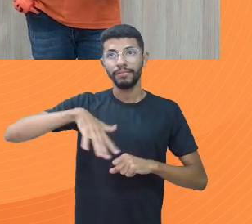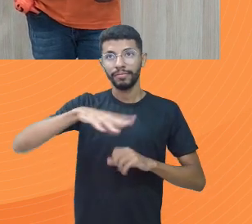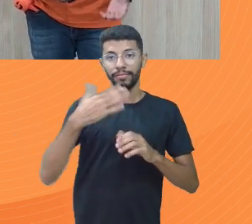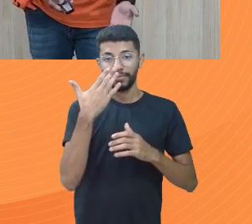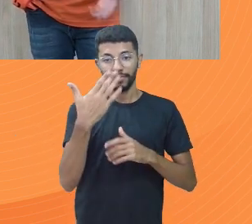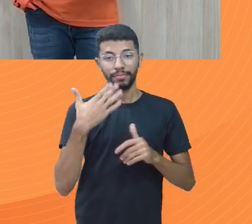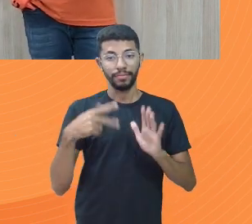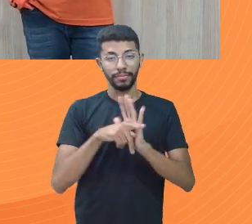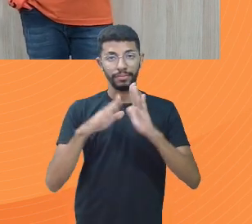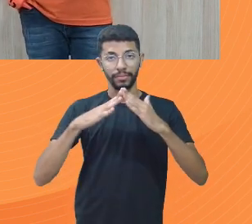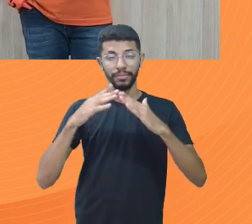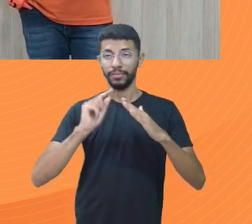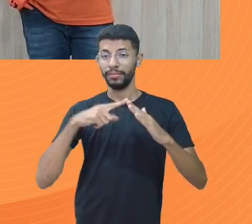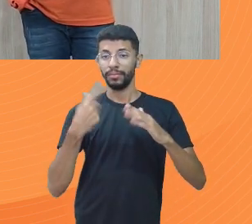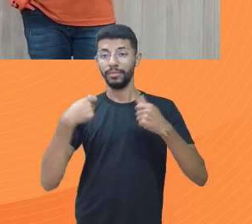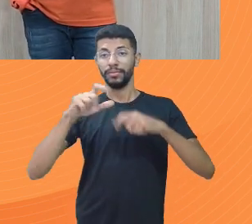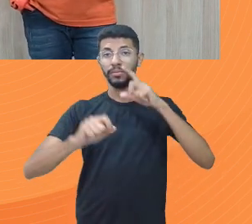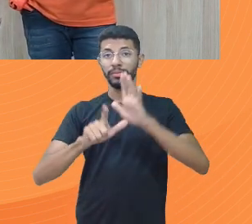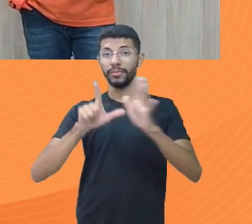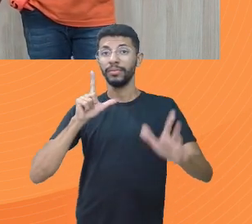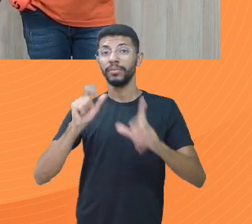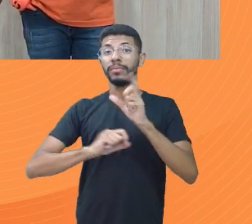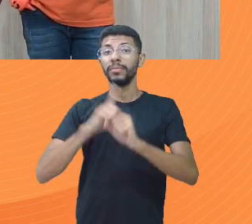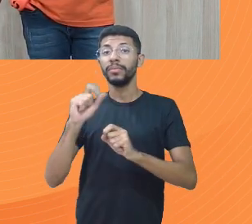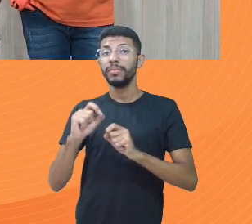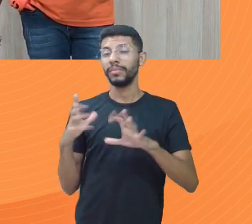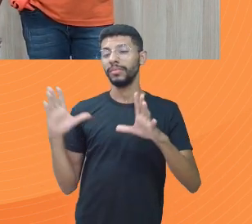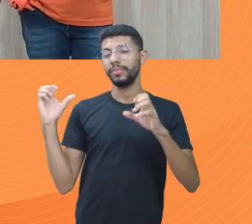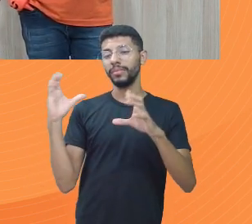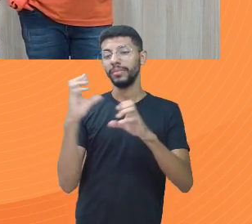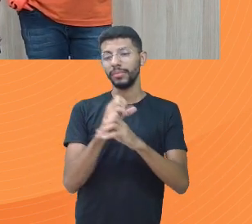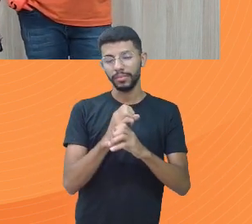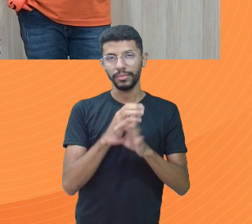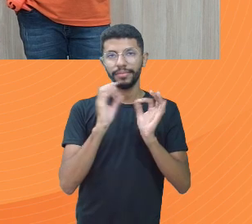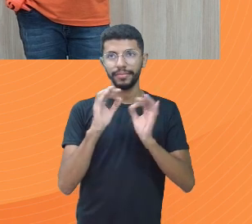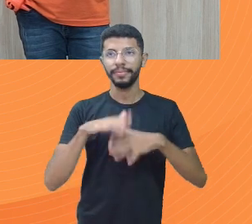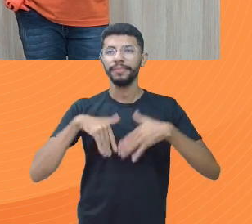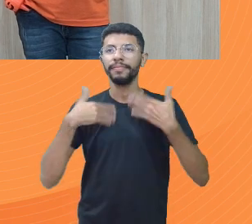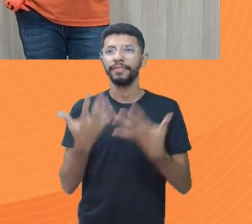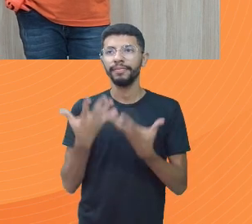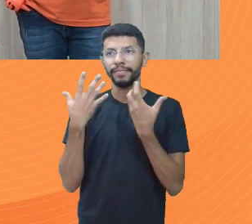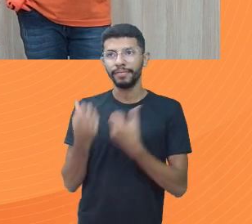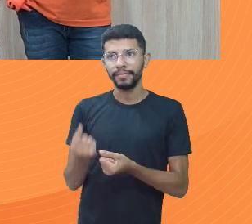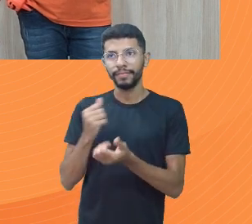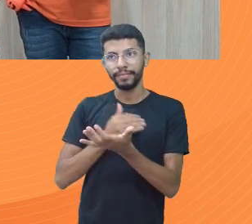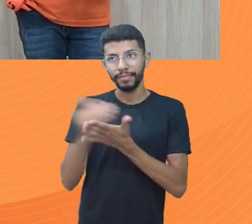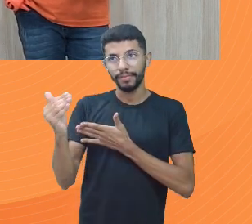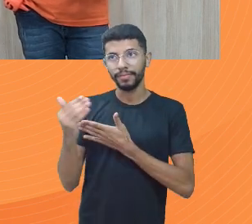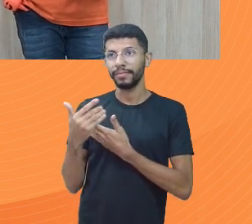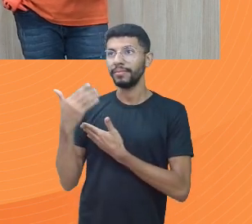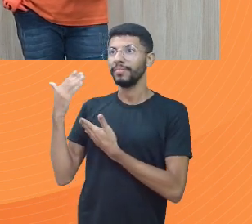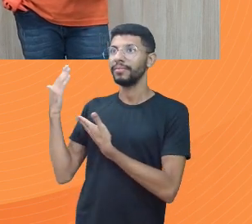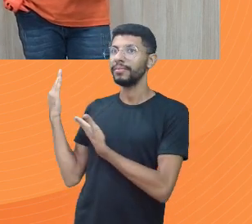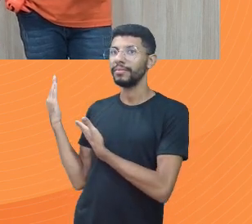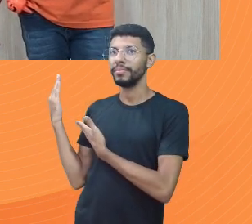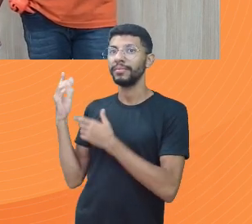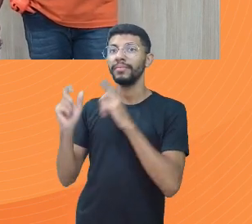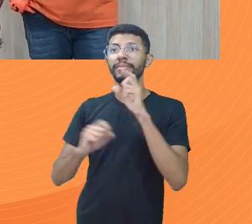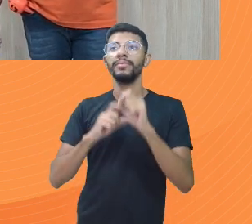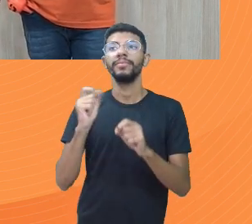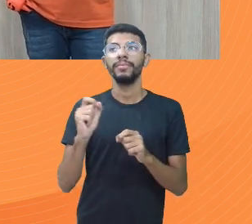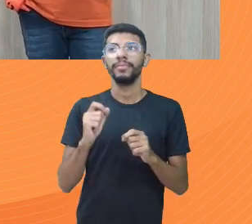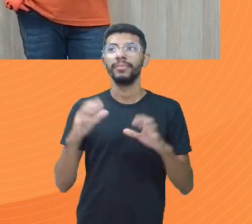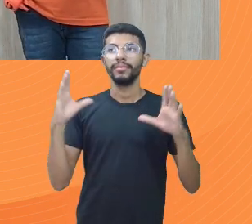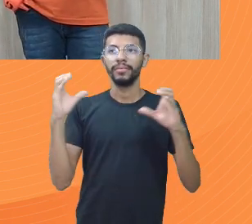a gente precisa calcular essas áreas frontais. Então, bora inicialmente calcular